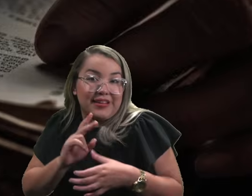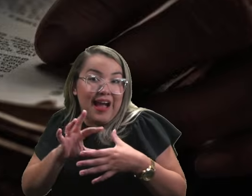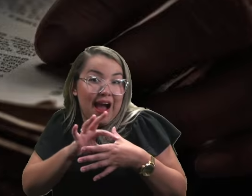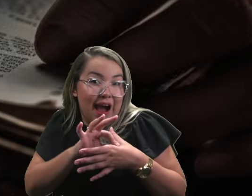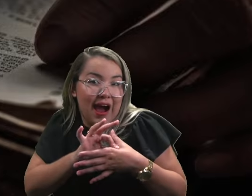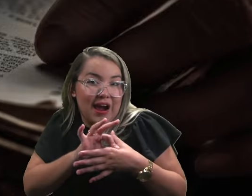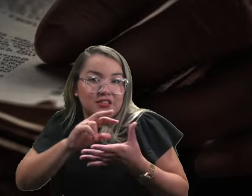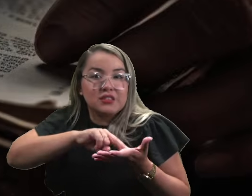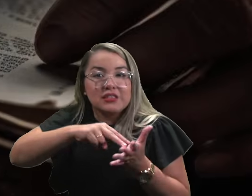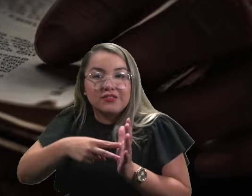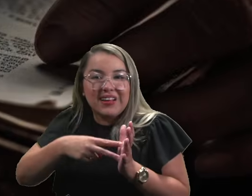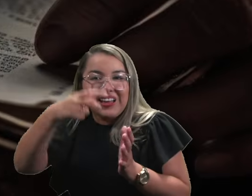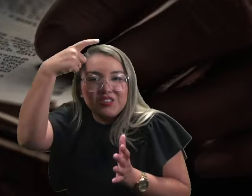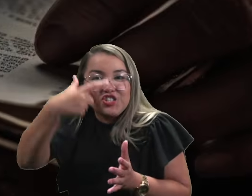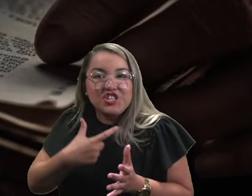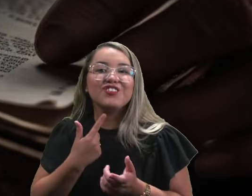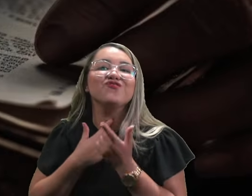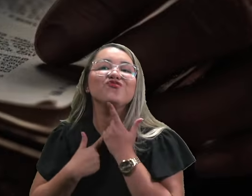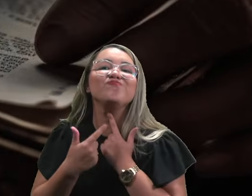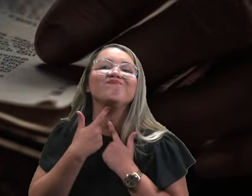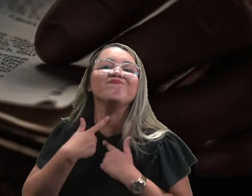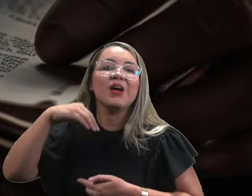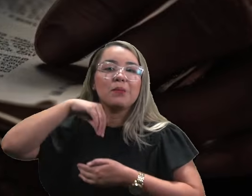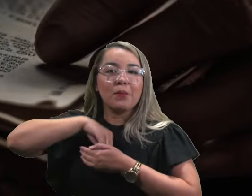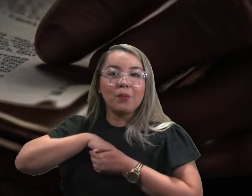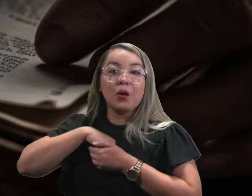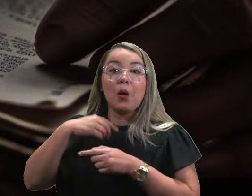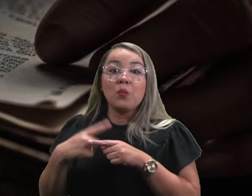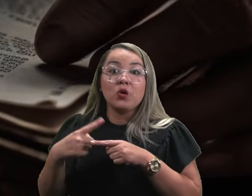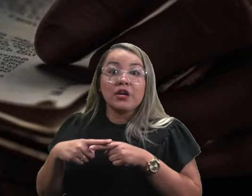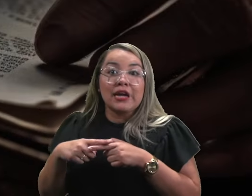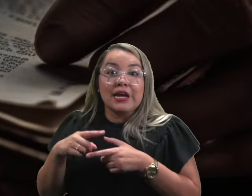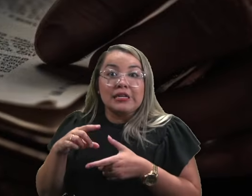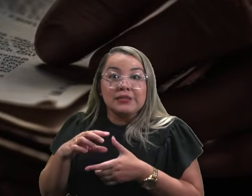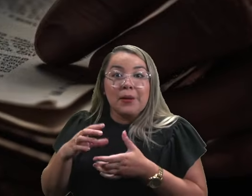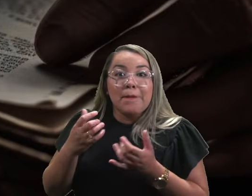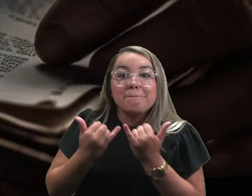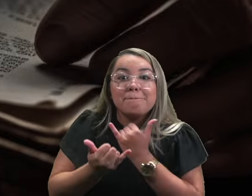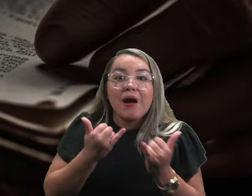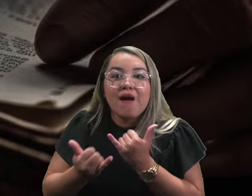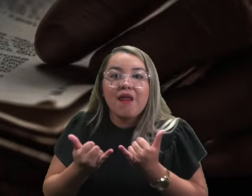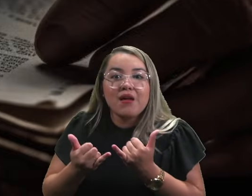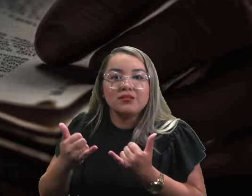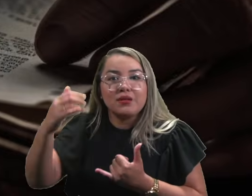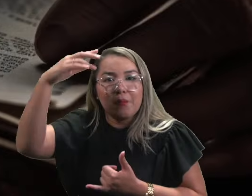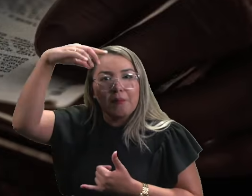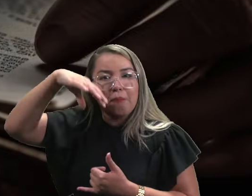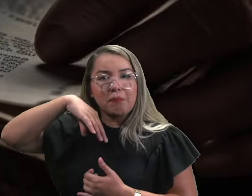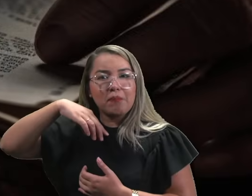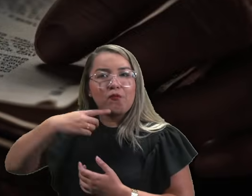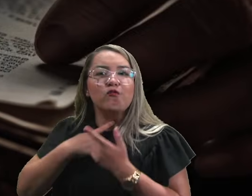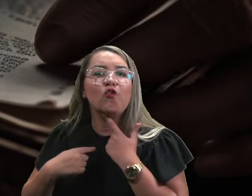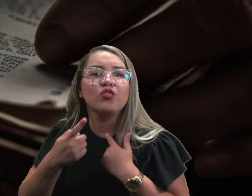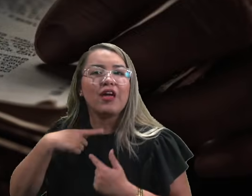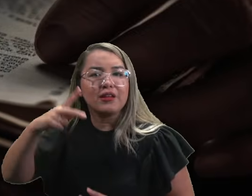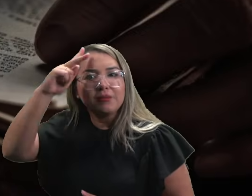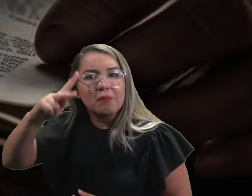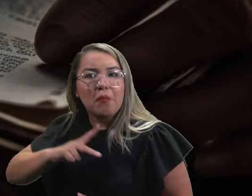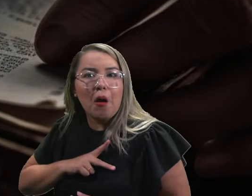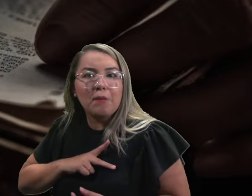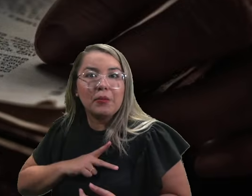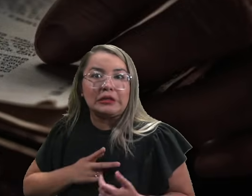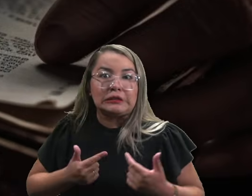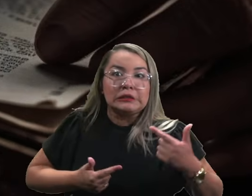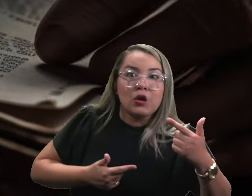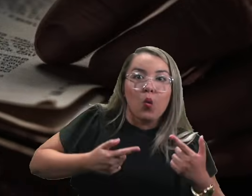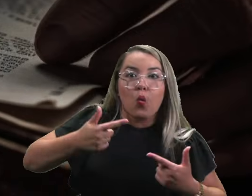luta contra o Espírito e o Espírito luta contra a carne, porque são opostos